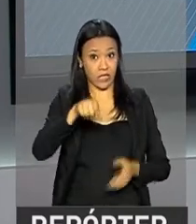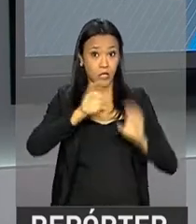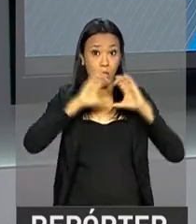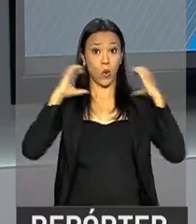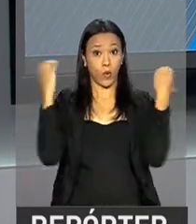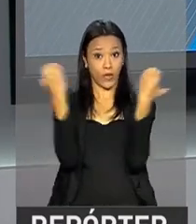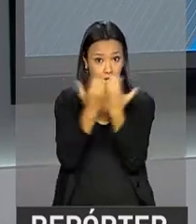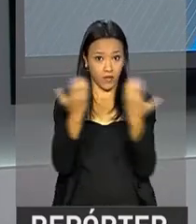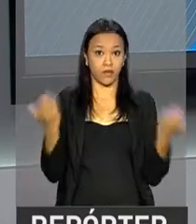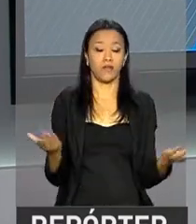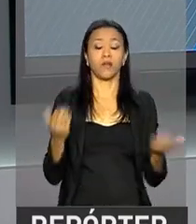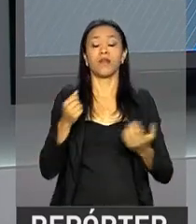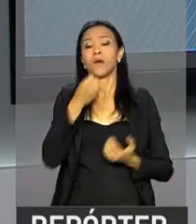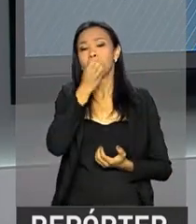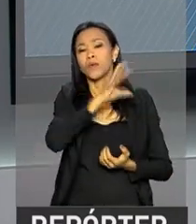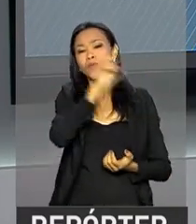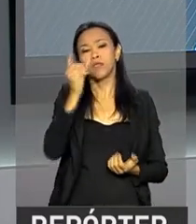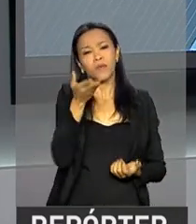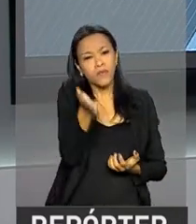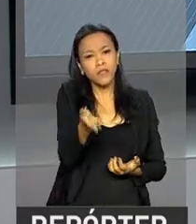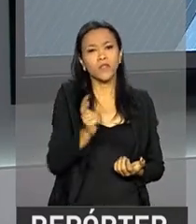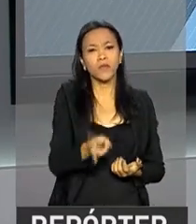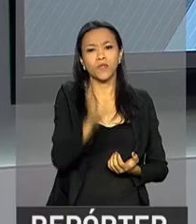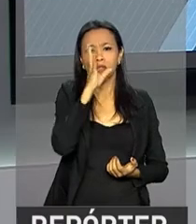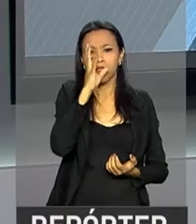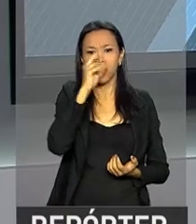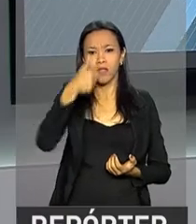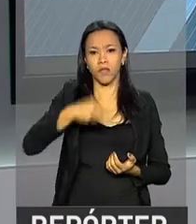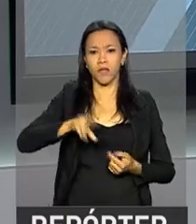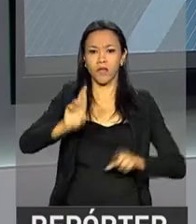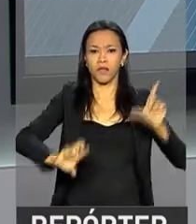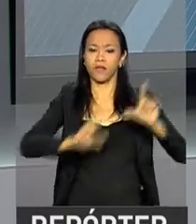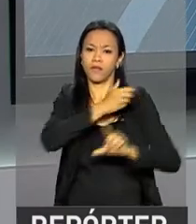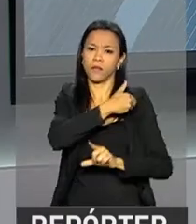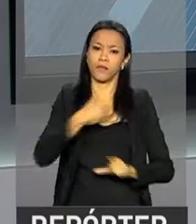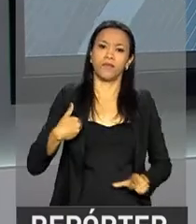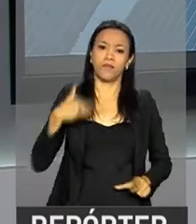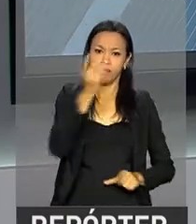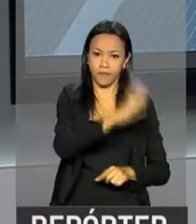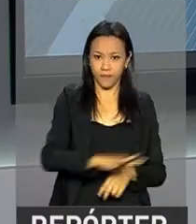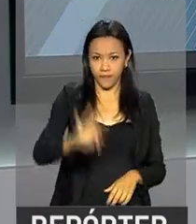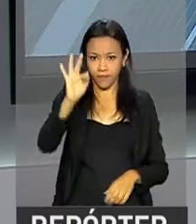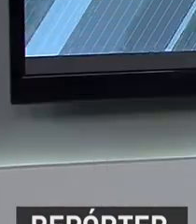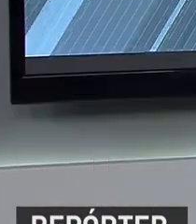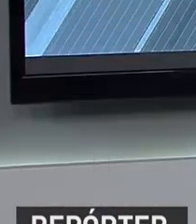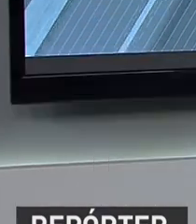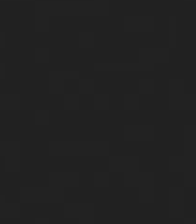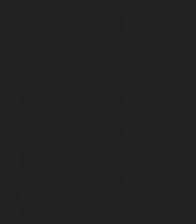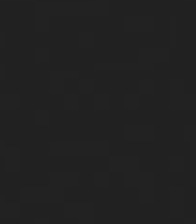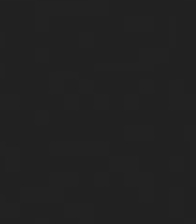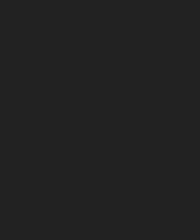aço brasil um bom dia para você continue com a gente na nbr a tv do governo federal